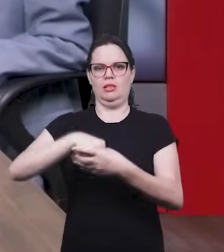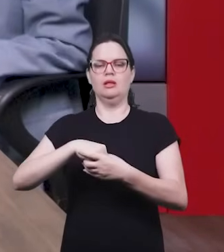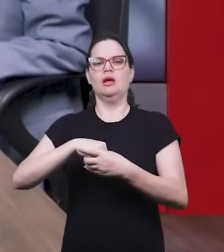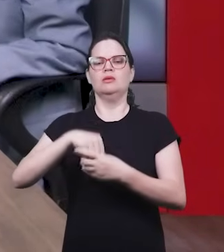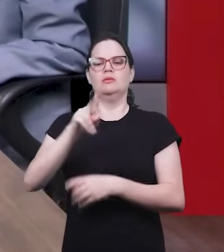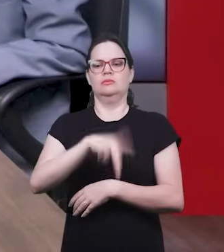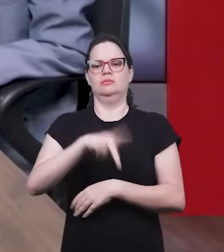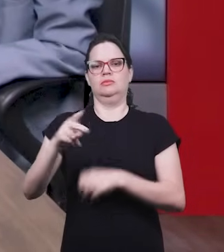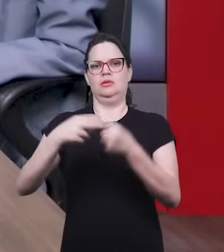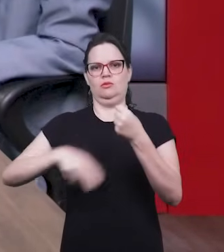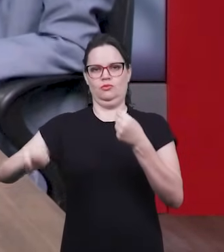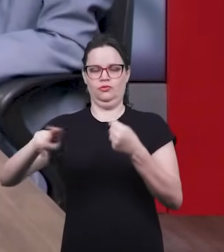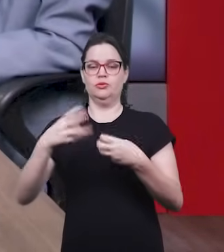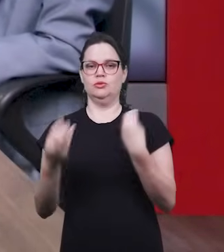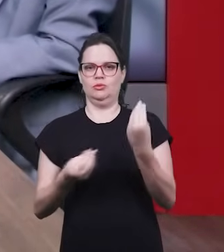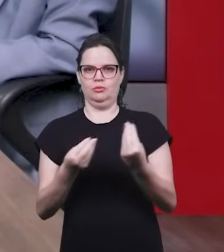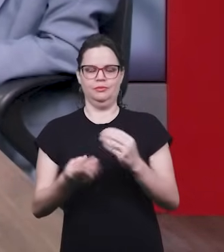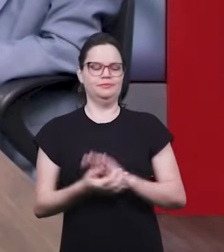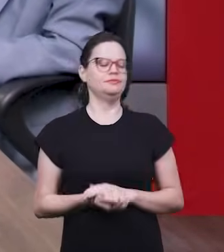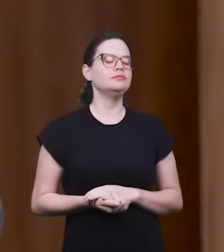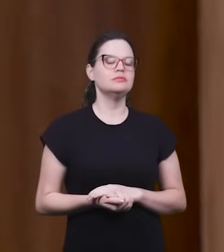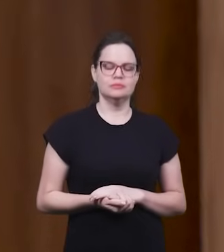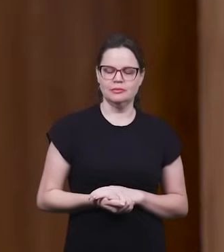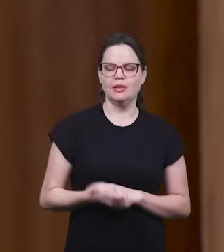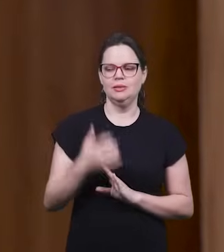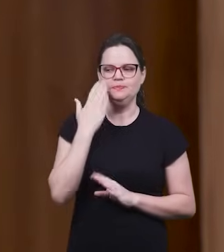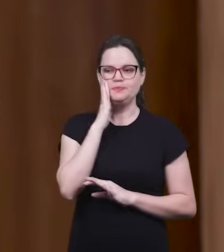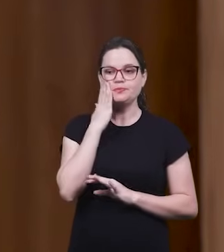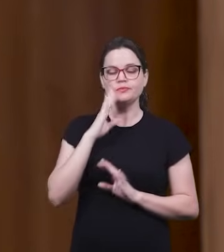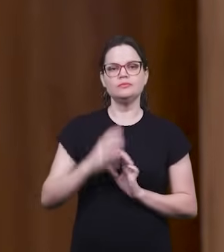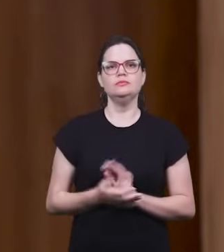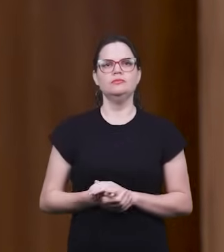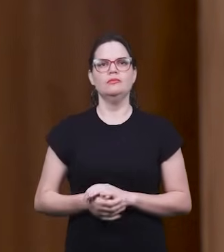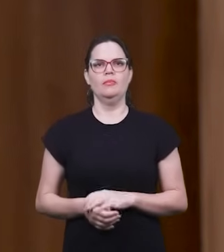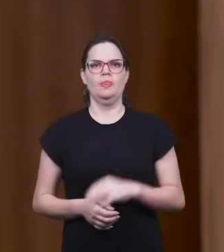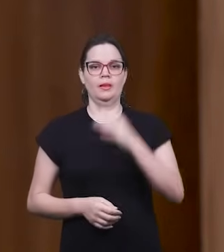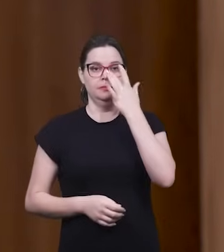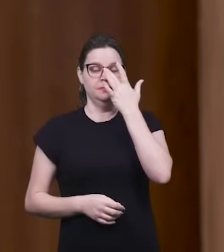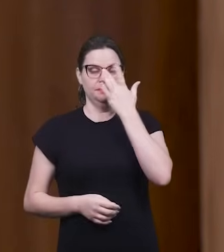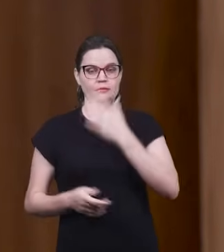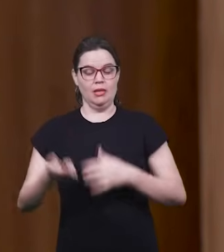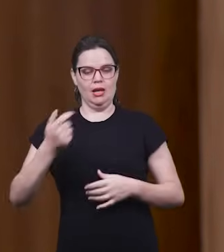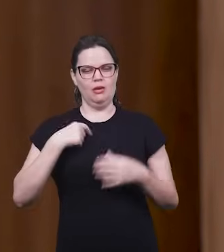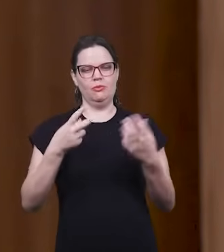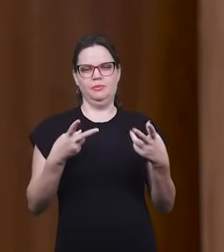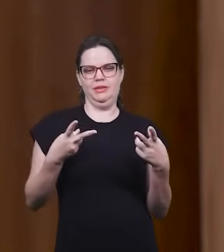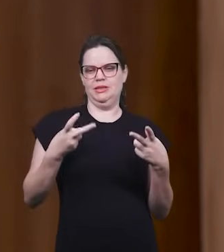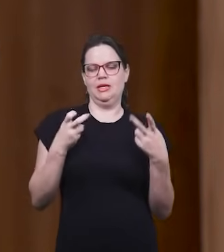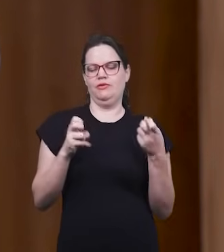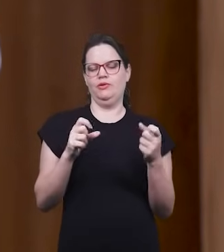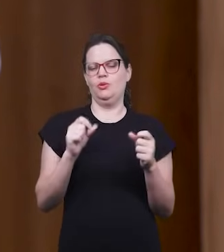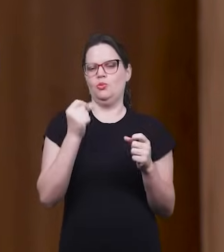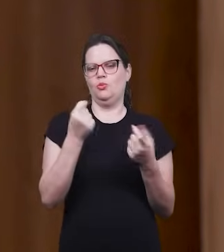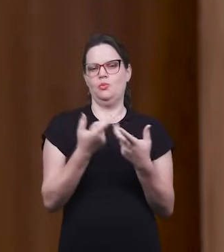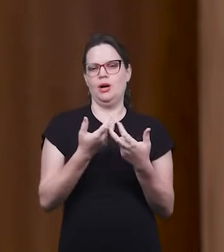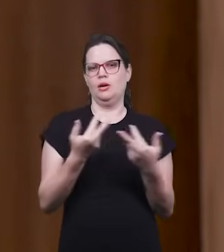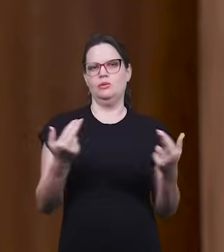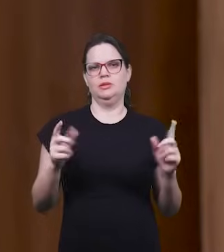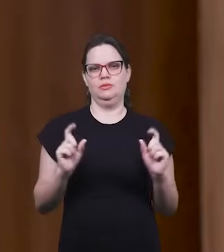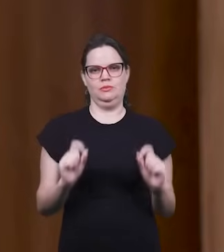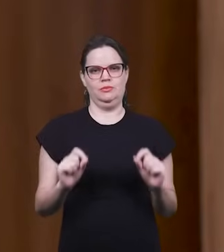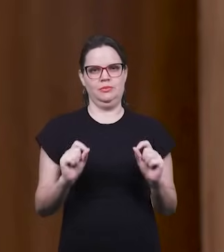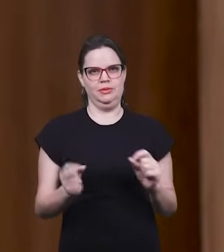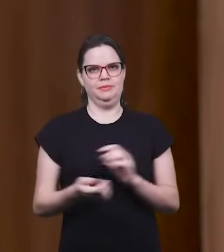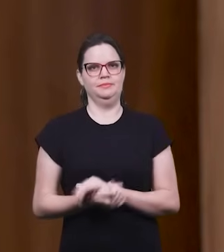aqui. Logo que eu observei uma coisa. Eu observei que havia uma